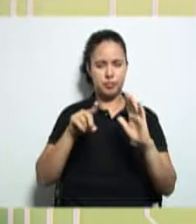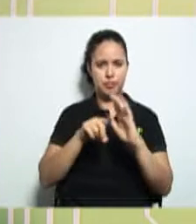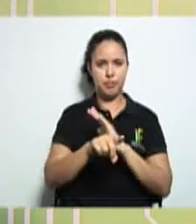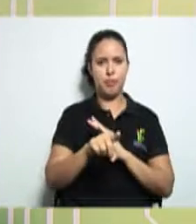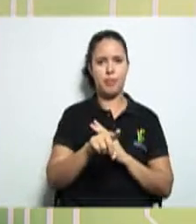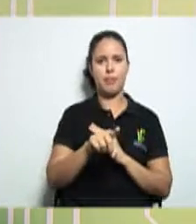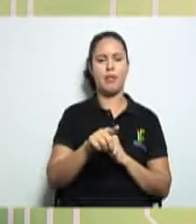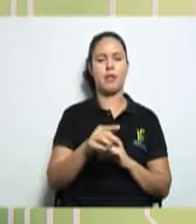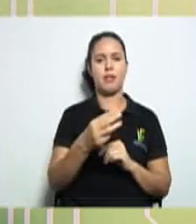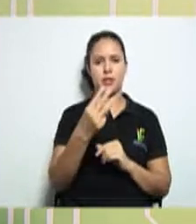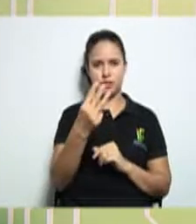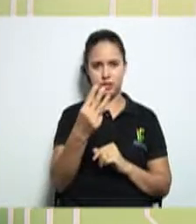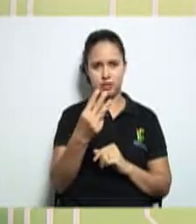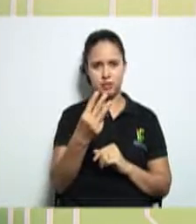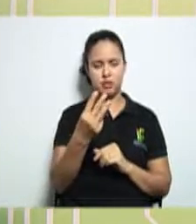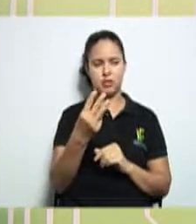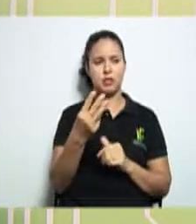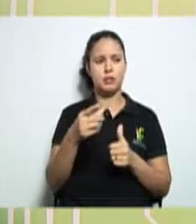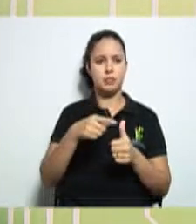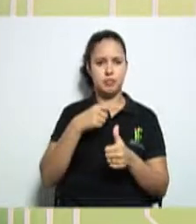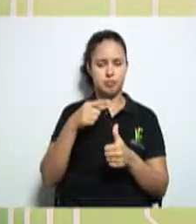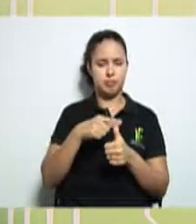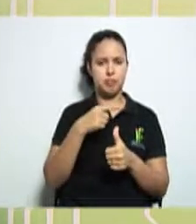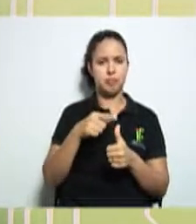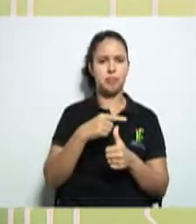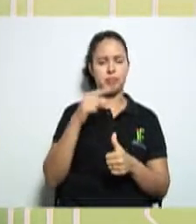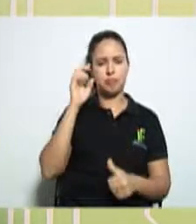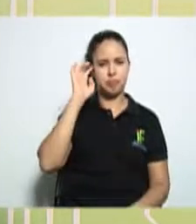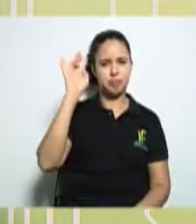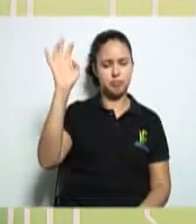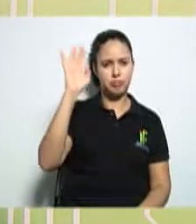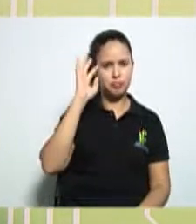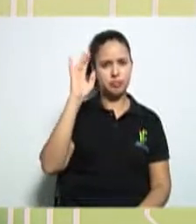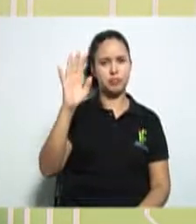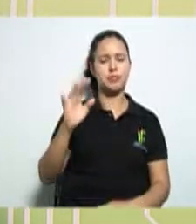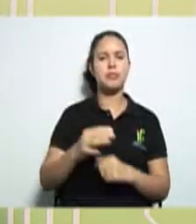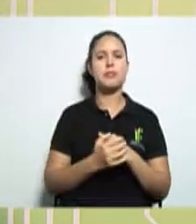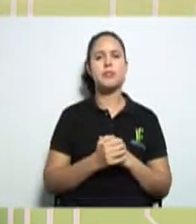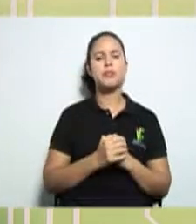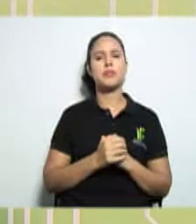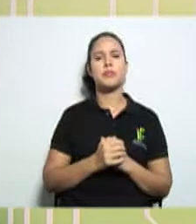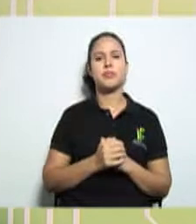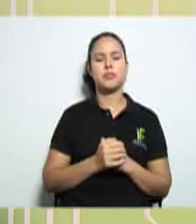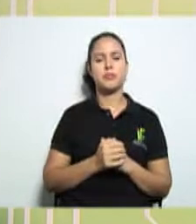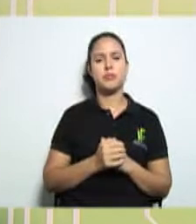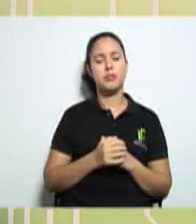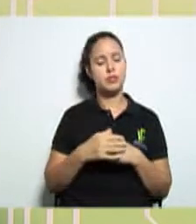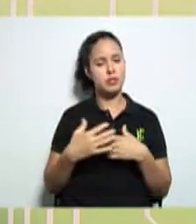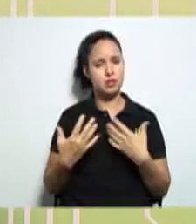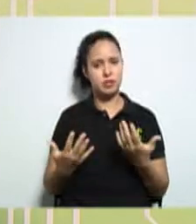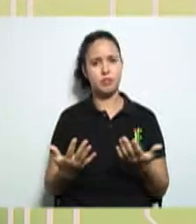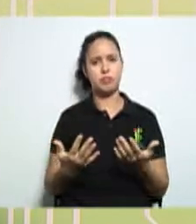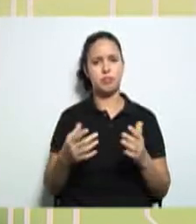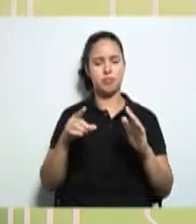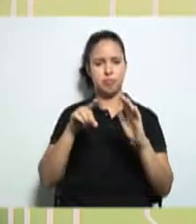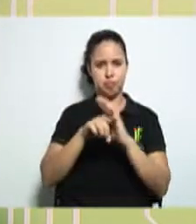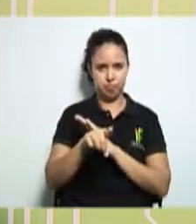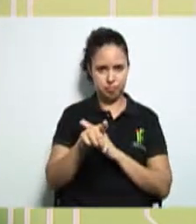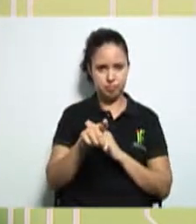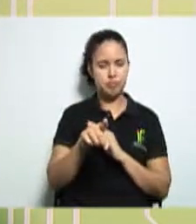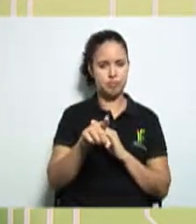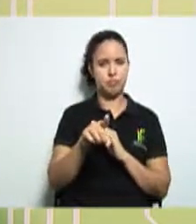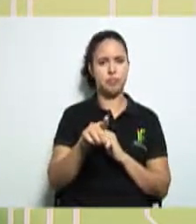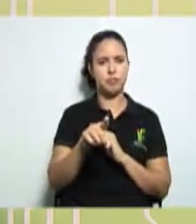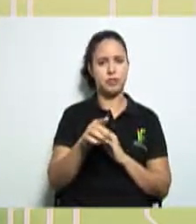primeiro uma reflexão aqui, professor, em relação a ela. Eu sei que a pergunta nós estamos deixando aberto, pedindo a opinião de vocês.